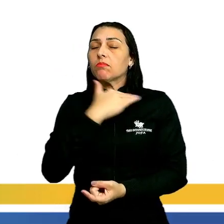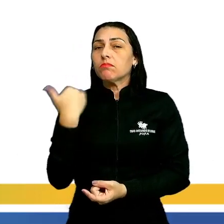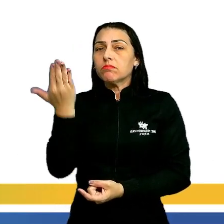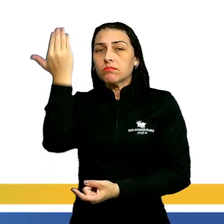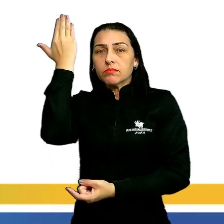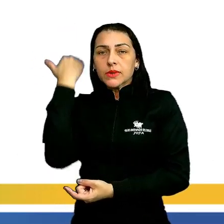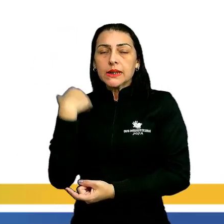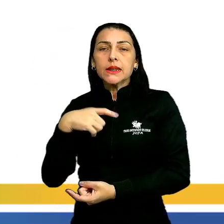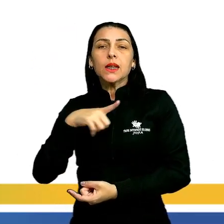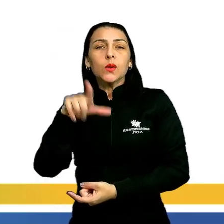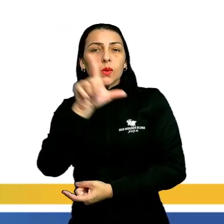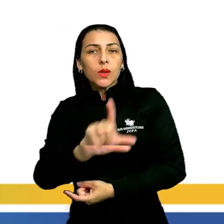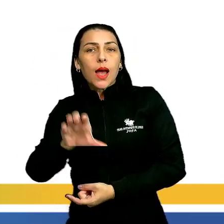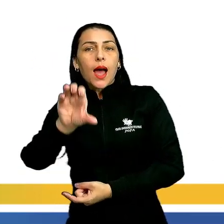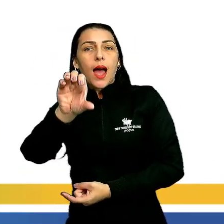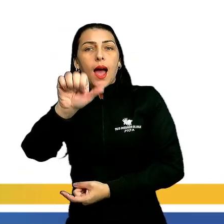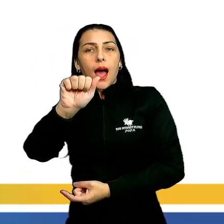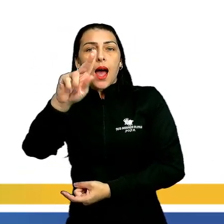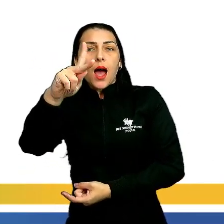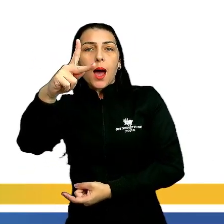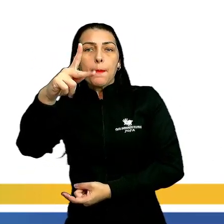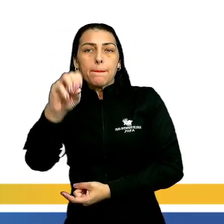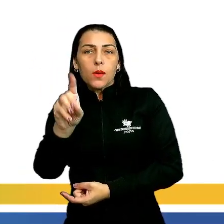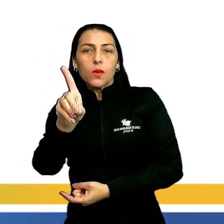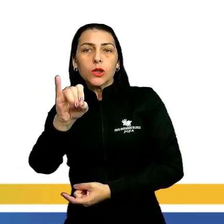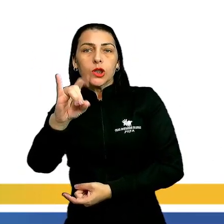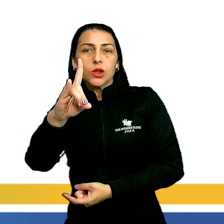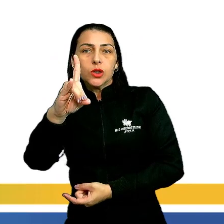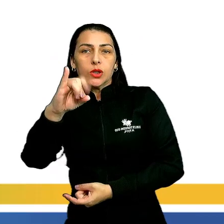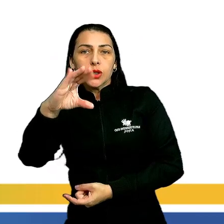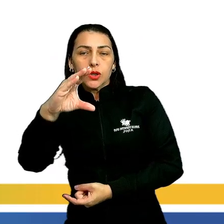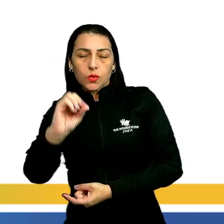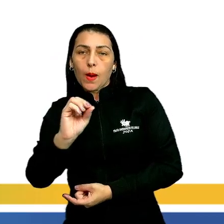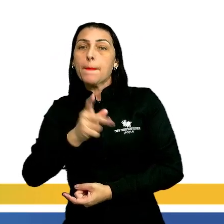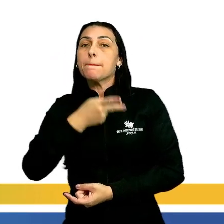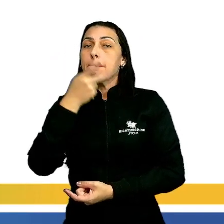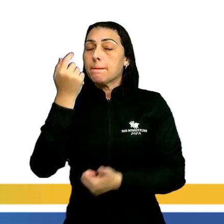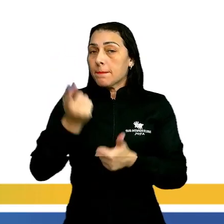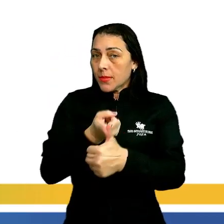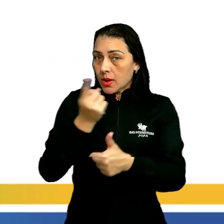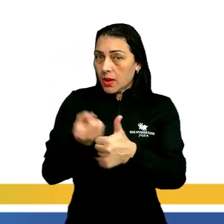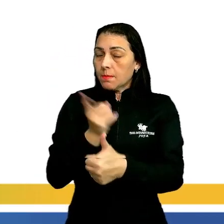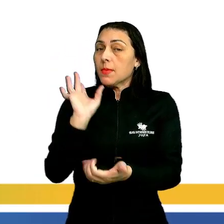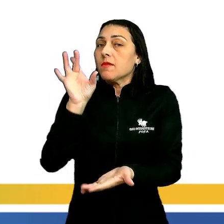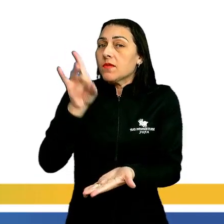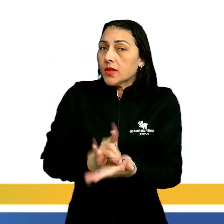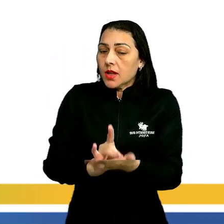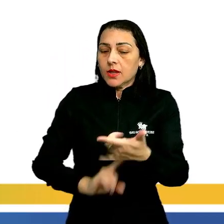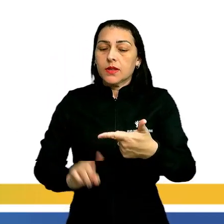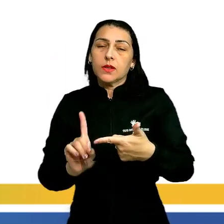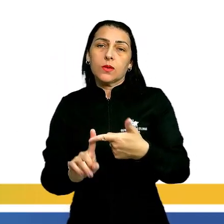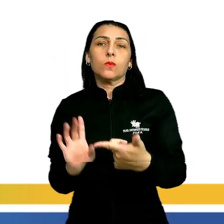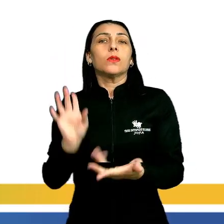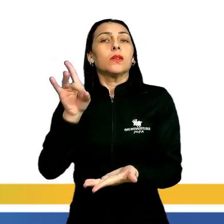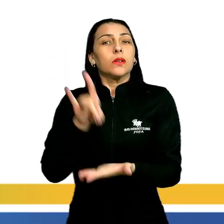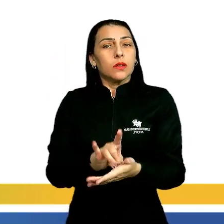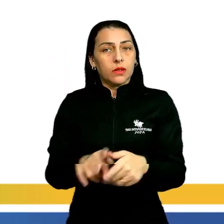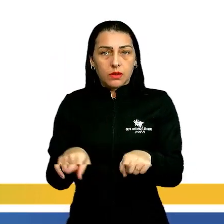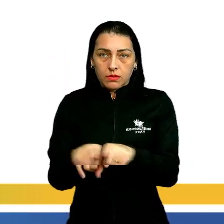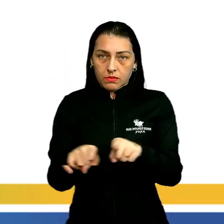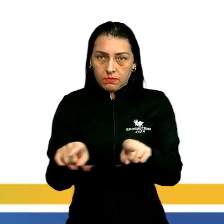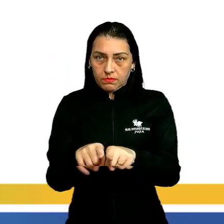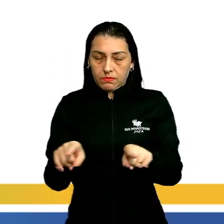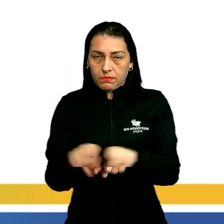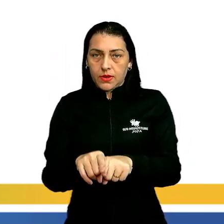um silogismo apodítico, porque a primeira afirmação é verdadeiramente uma afirmação, a segunda também é uma